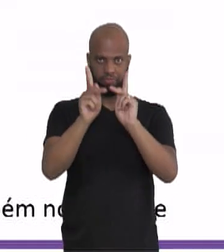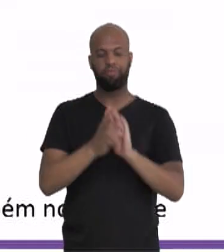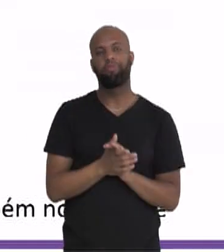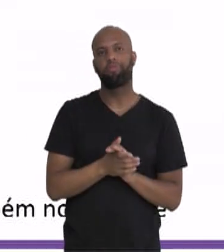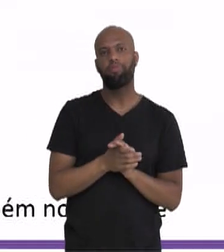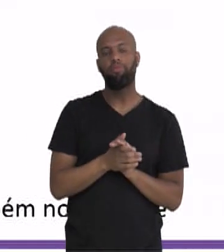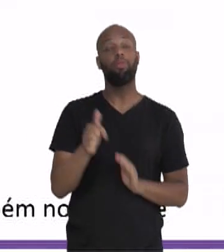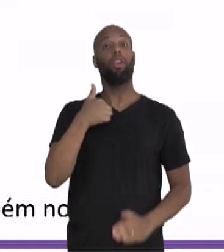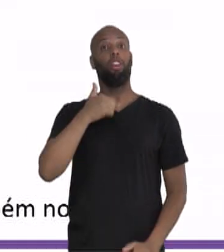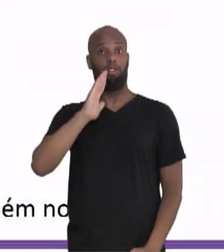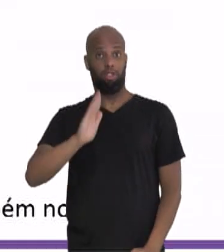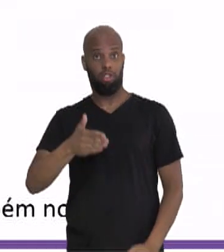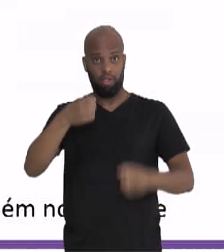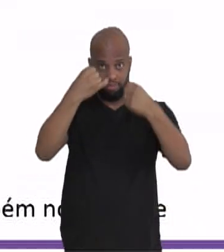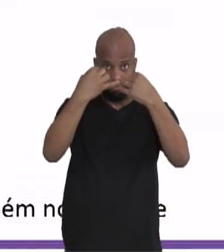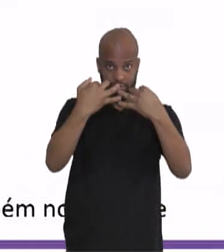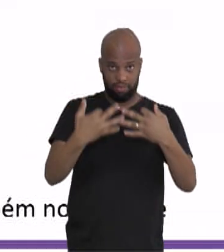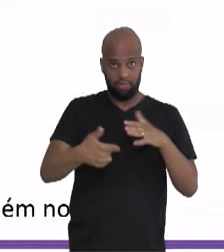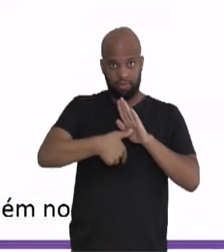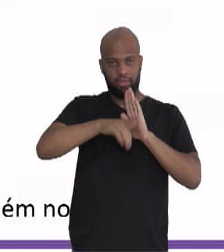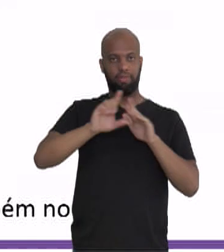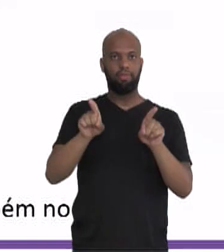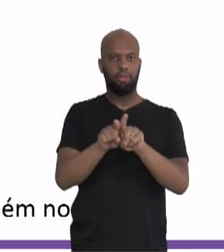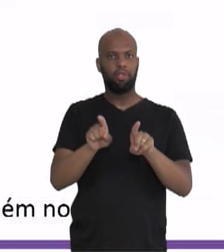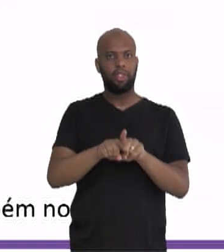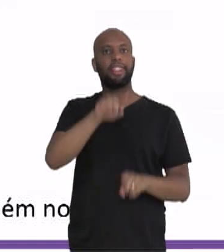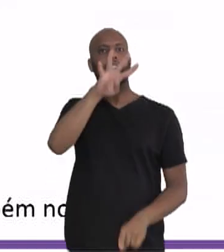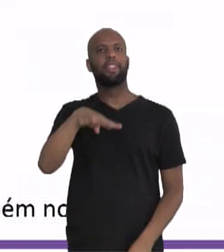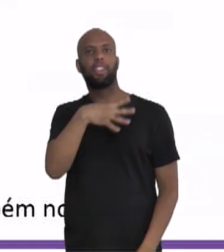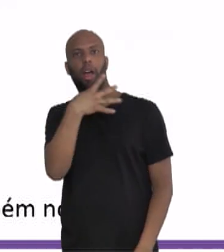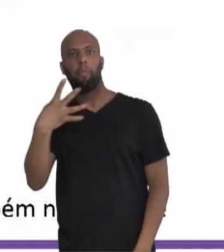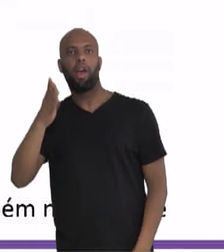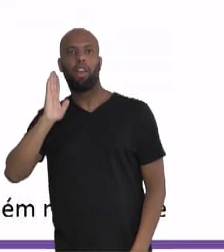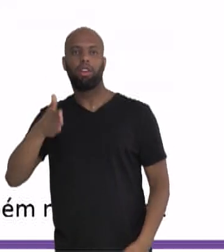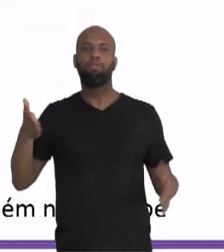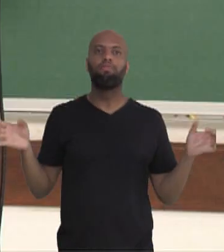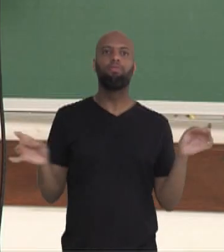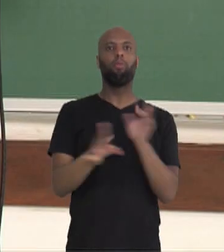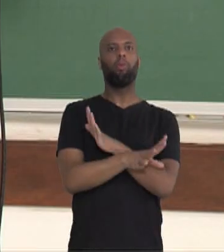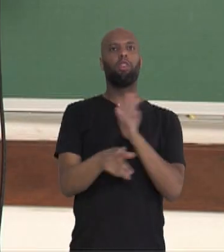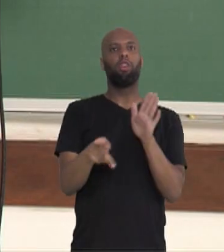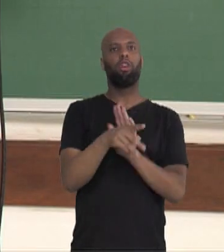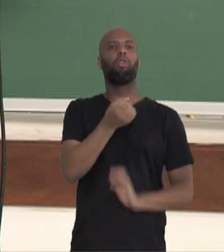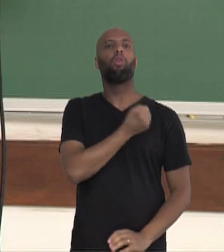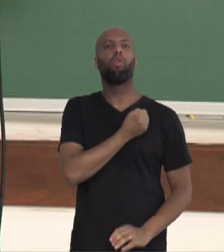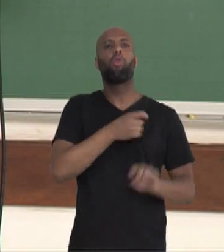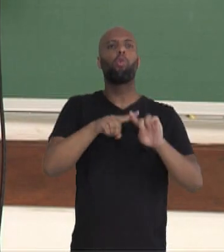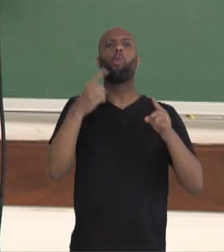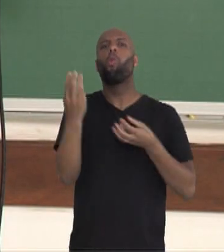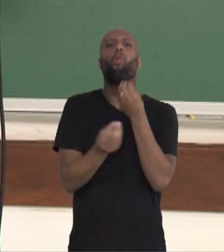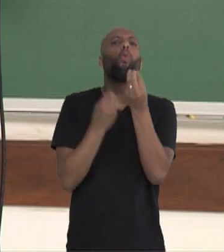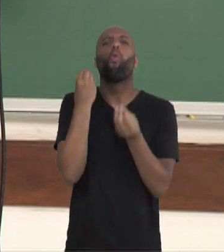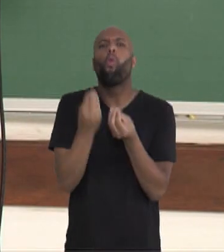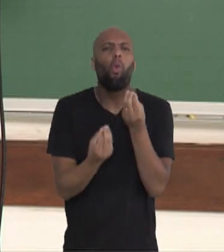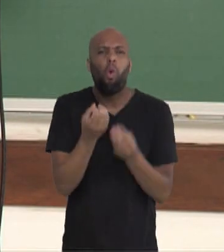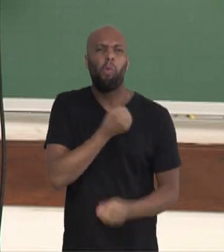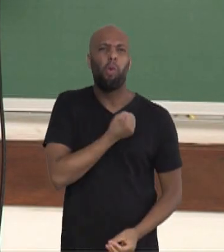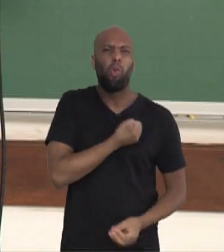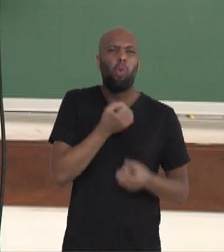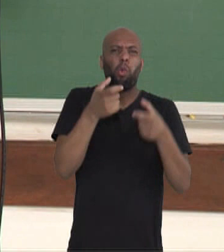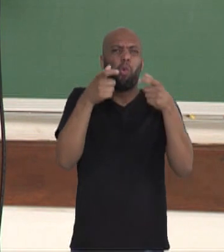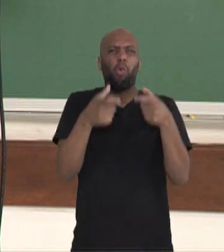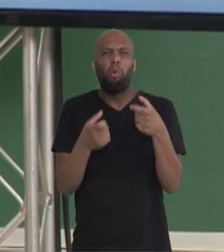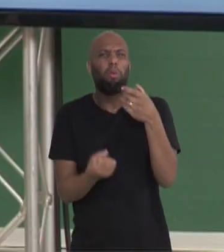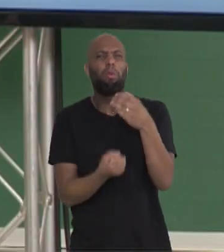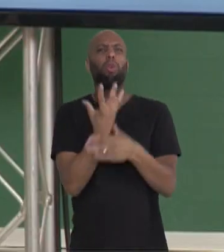Como eu já tinha dito numa outra aula, já existem as tabelinhas prontas, mas a gente precisa saber de onde veio esse conceito e de onde veio